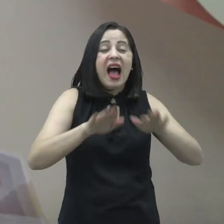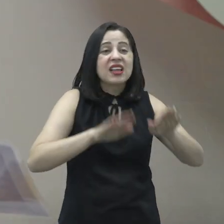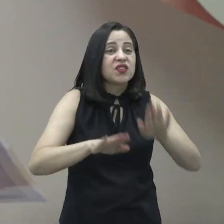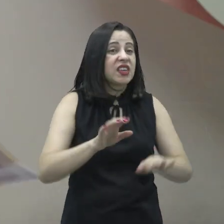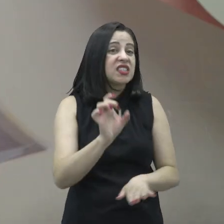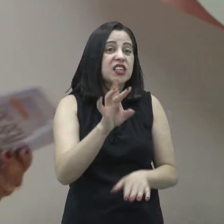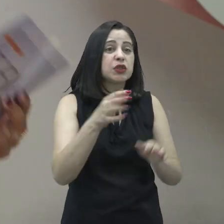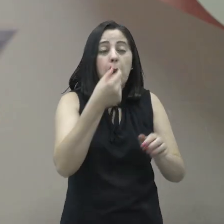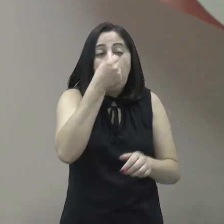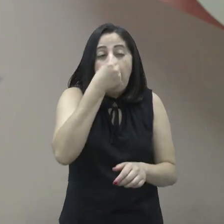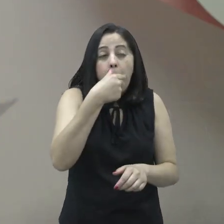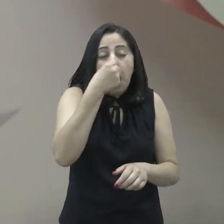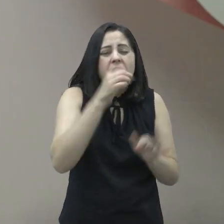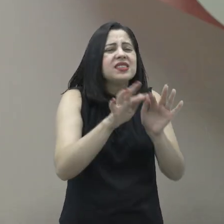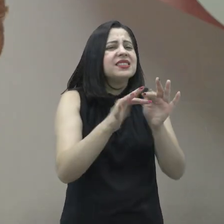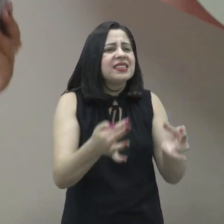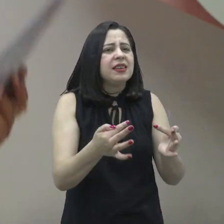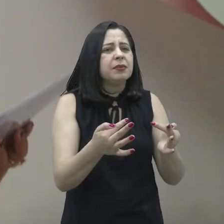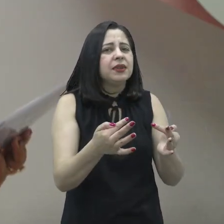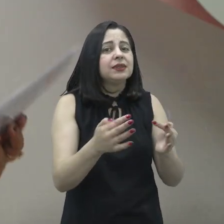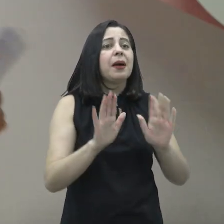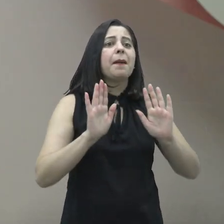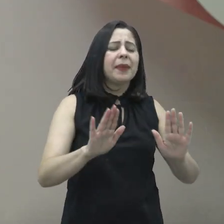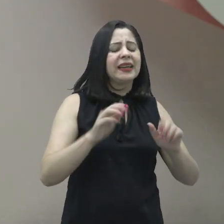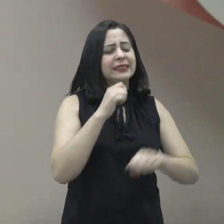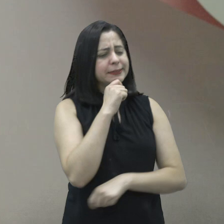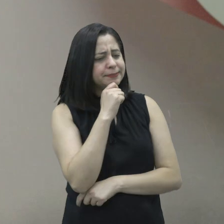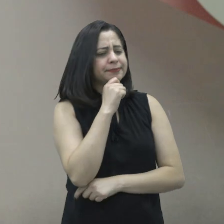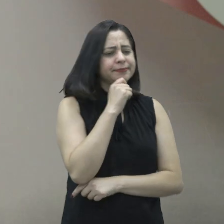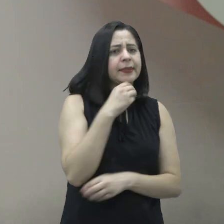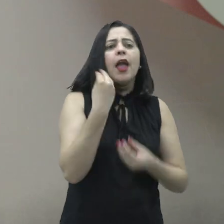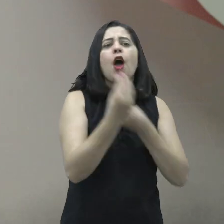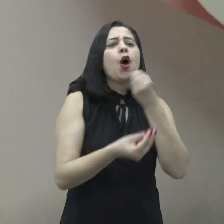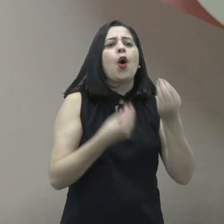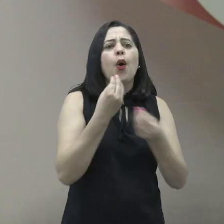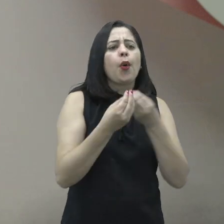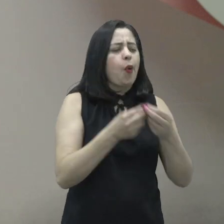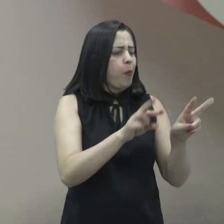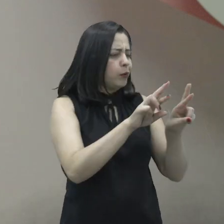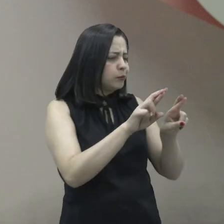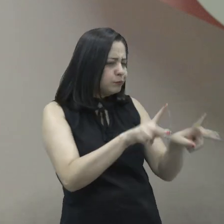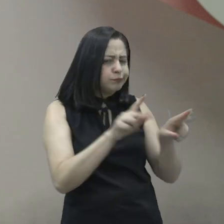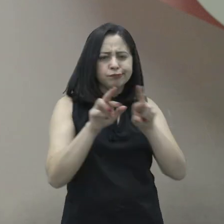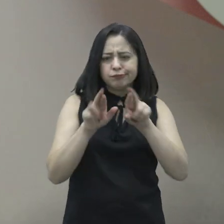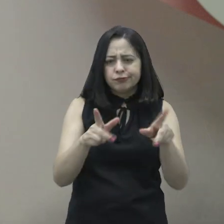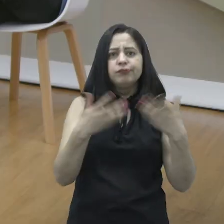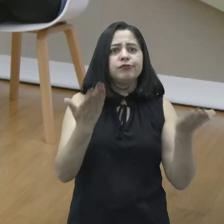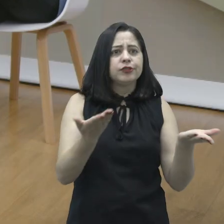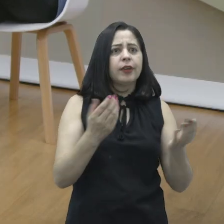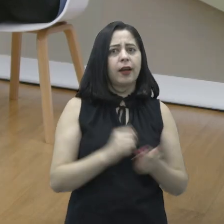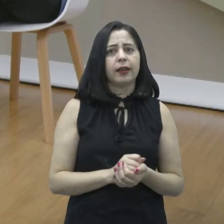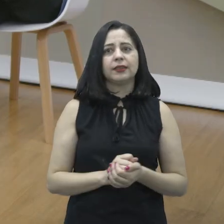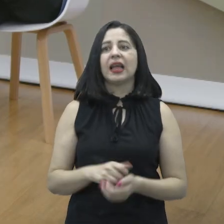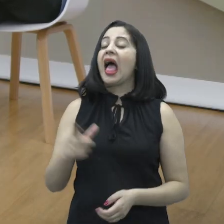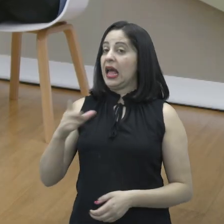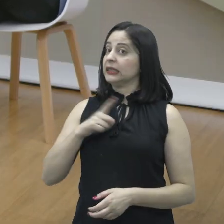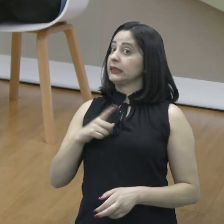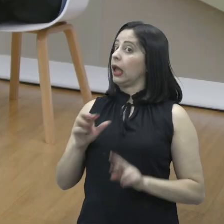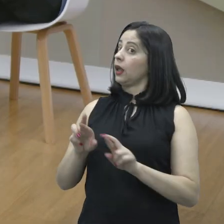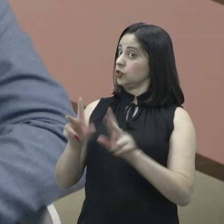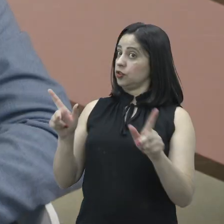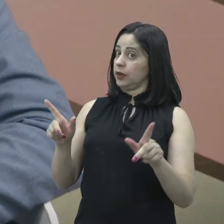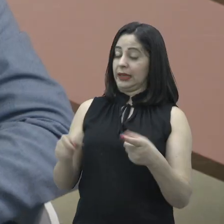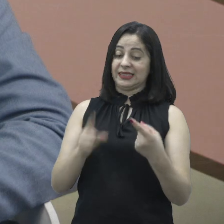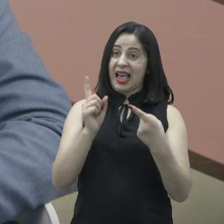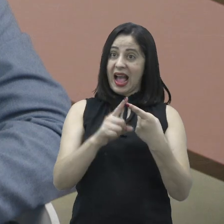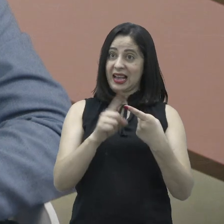resfriado. Mas como identificar quando é rinite e quando é resfriado? Existe uma diferença? Existe uma diferença. Então, a